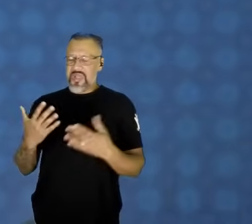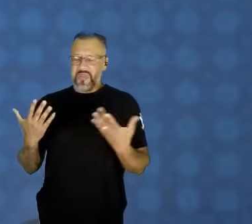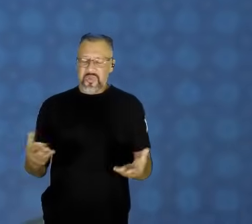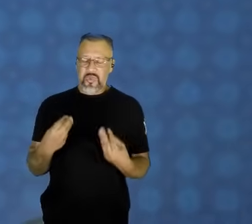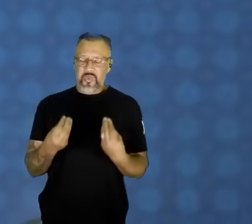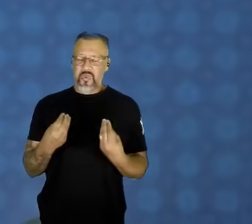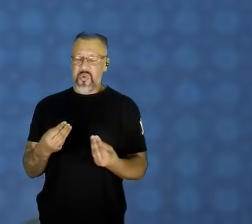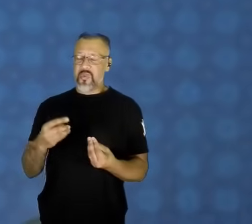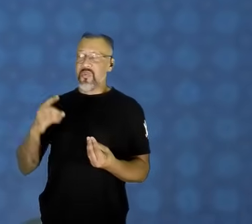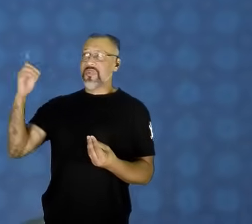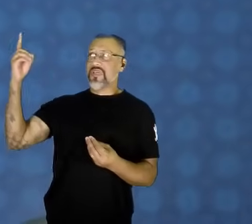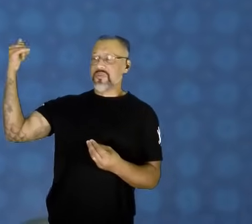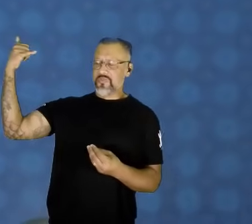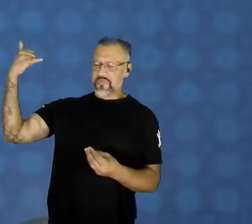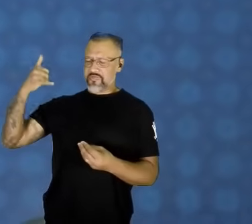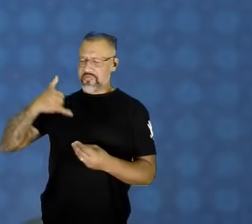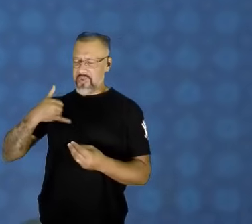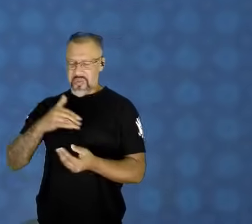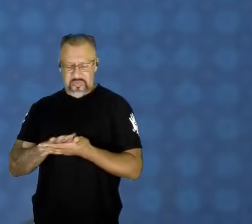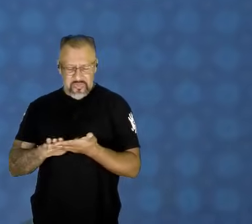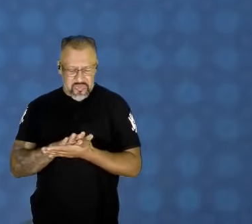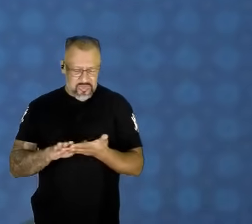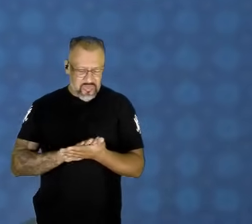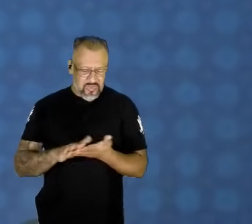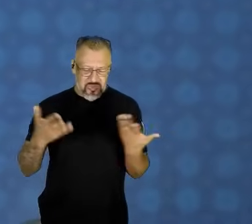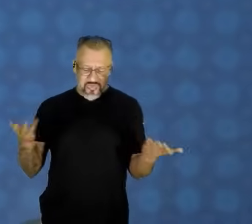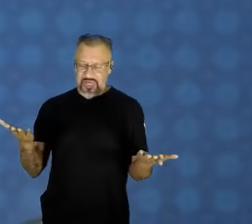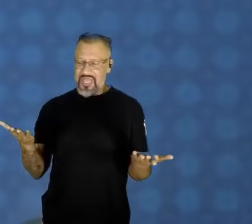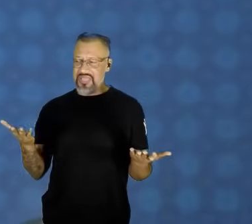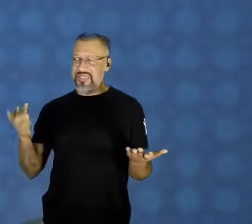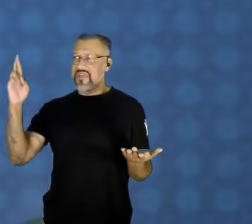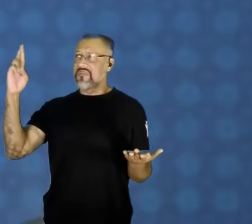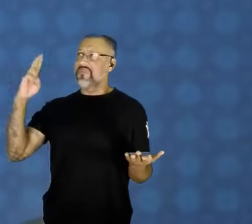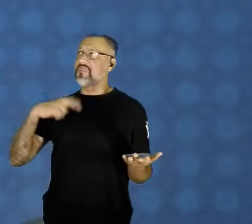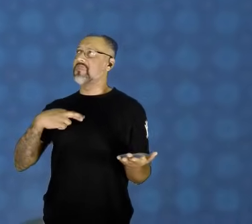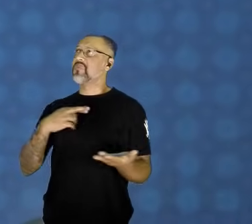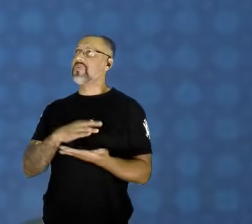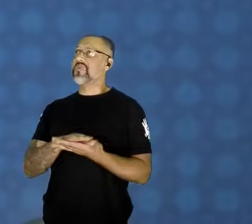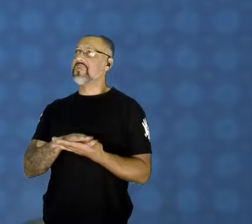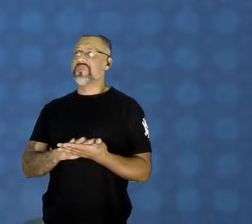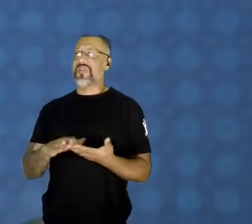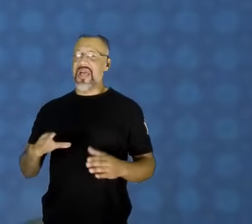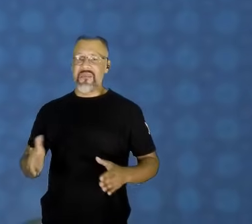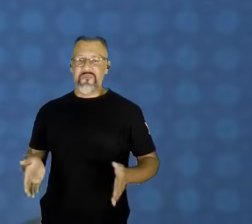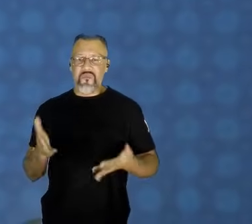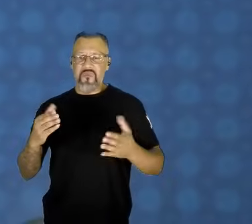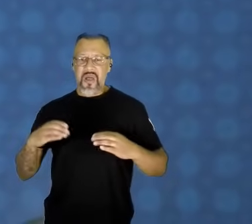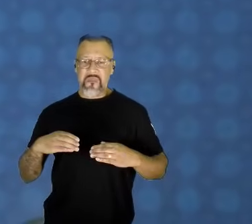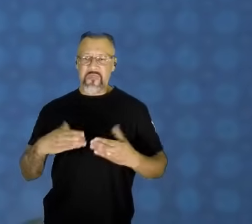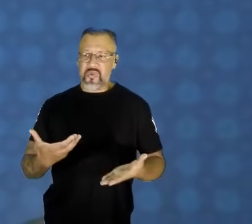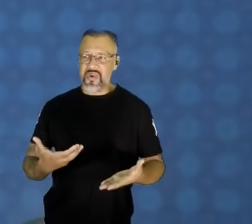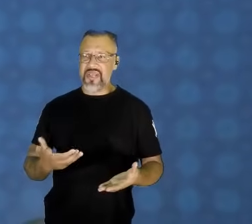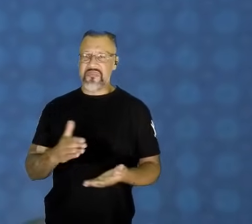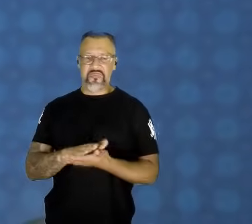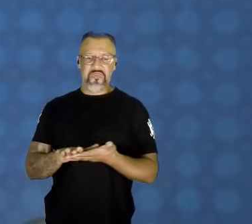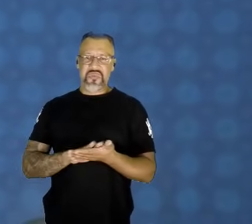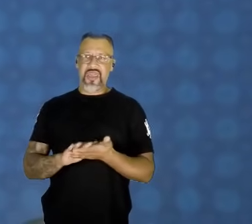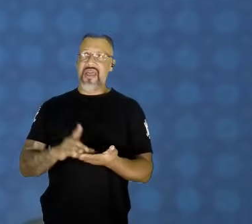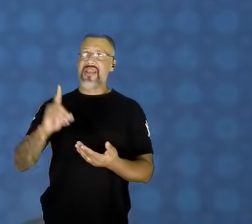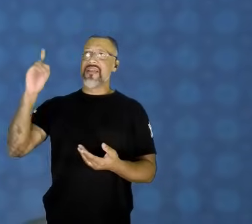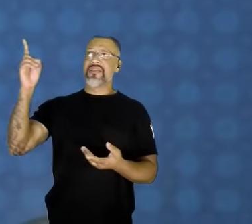encorajamento, nem um tapinha no meu ombro, nada. Ele simplesmente me